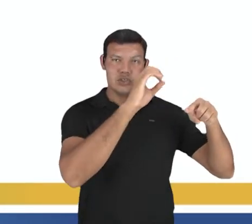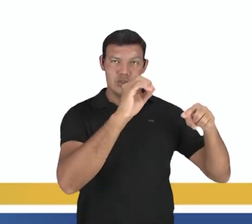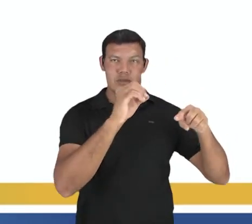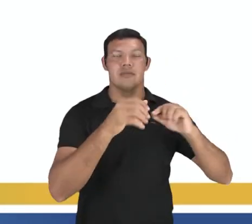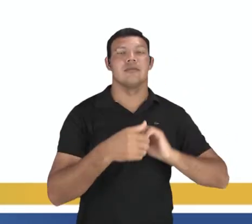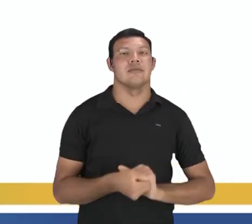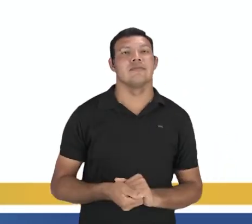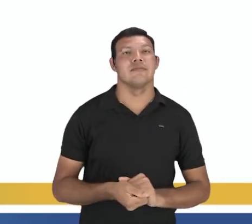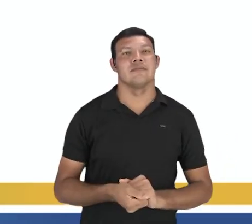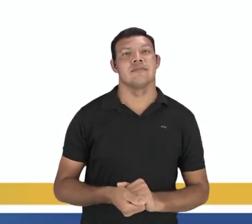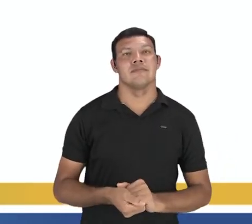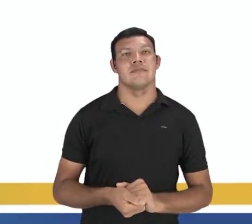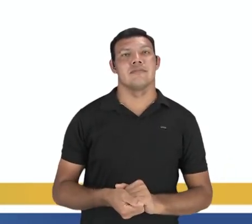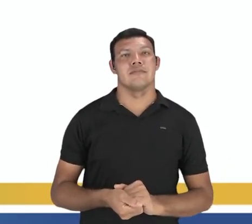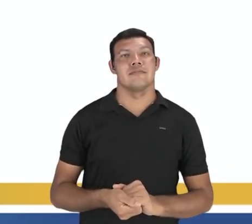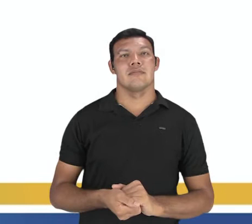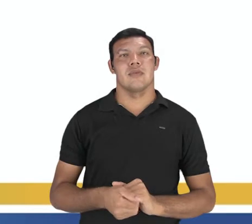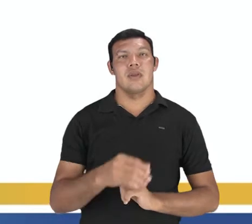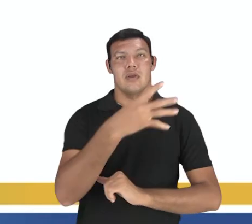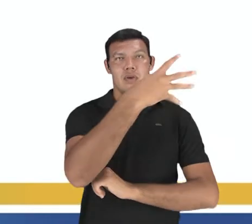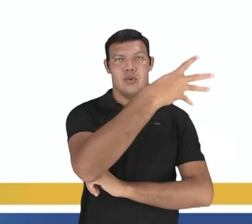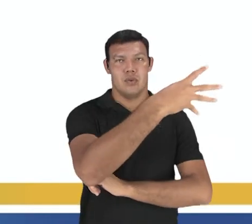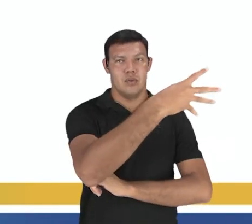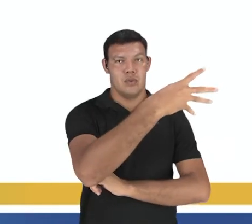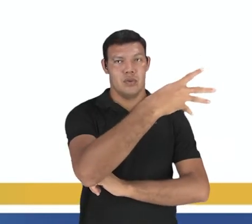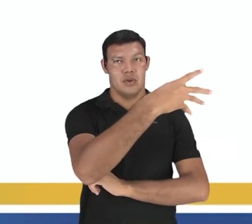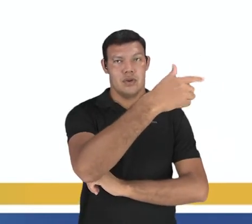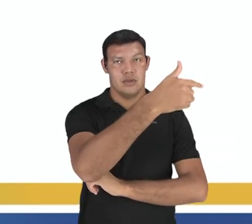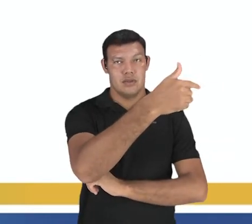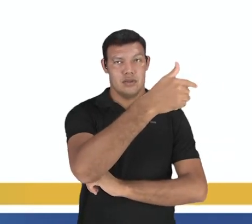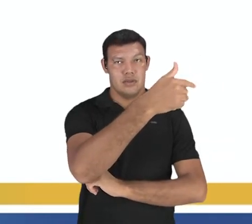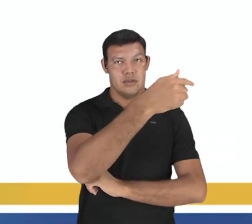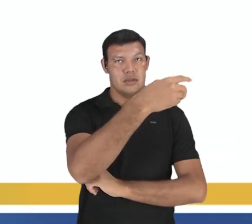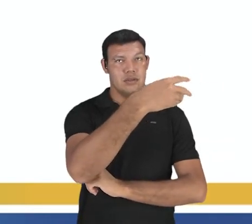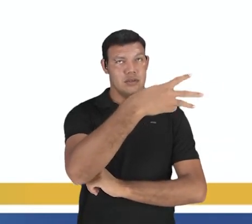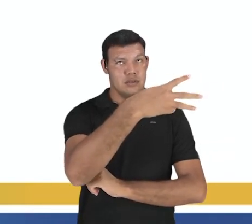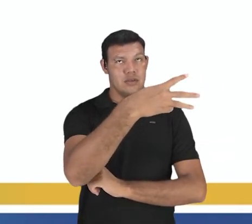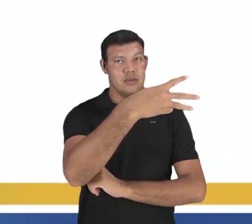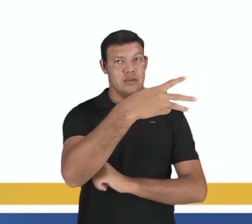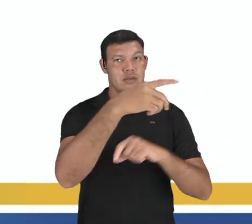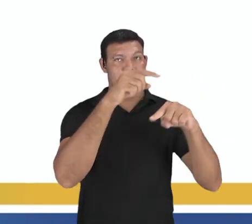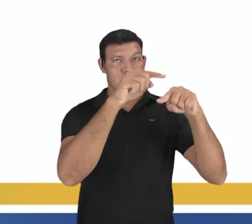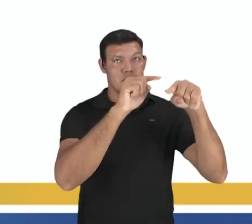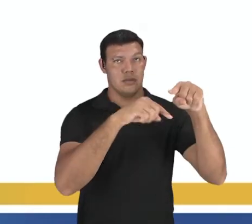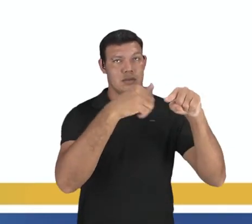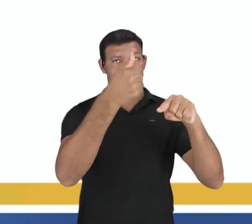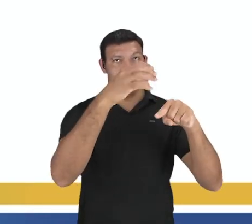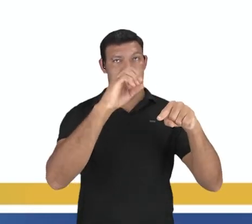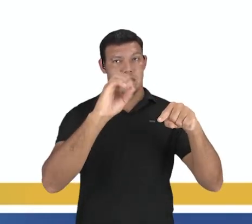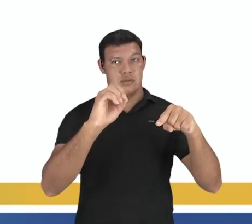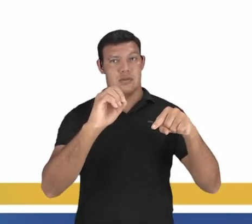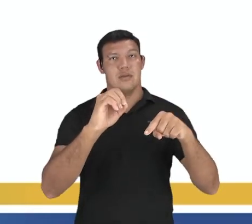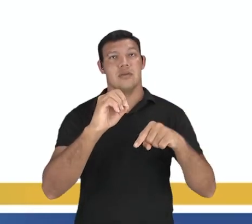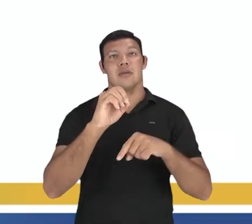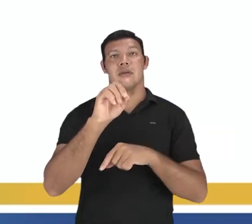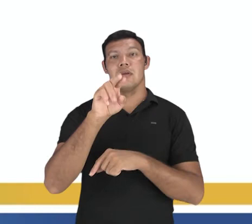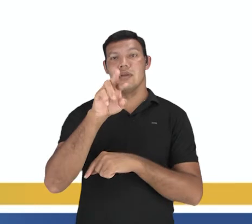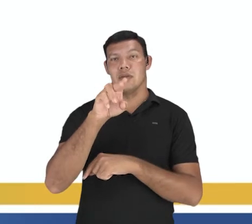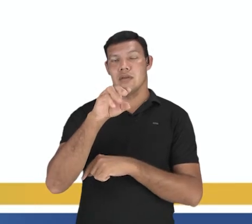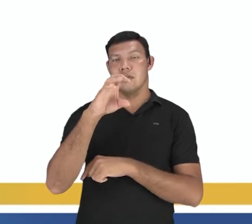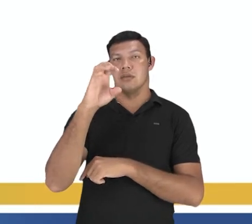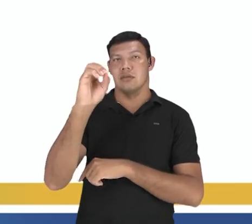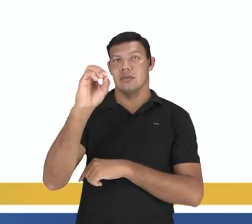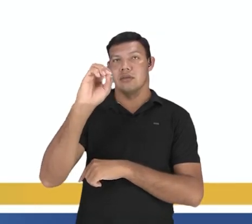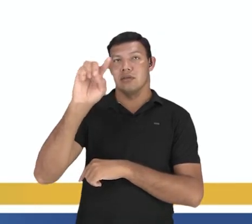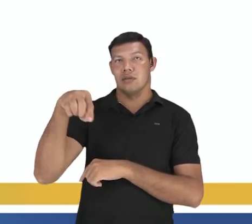esquerda há uma divisão bom então até o seguinte 423 / 1000 que vai ser igual